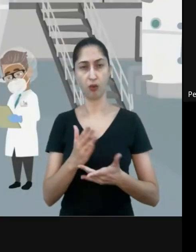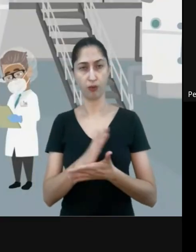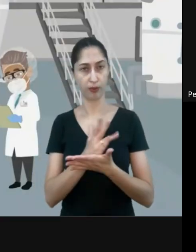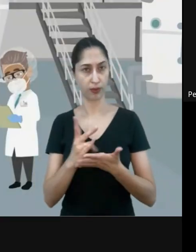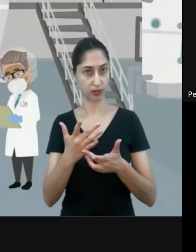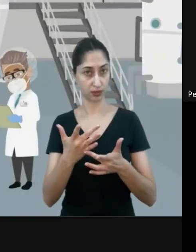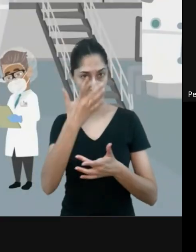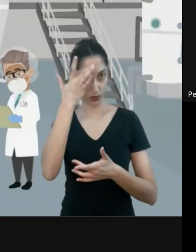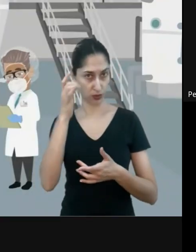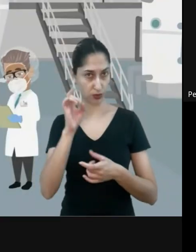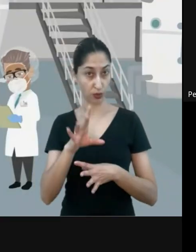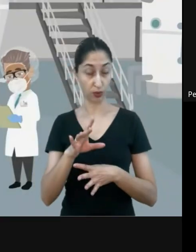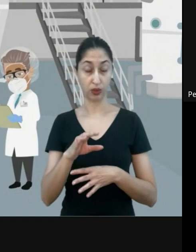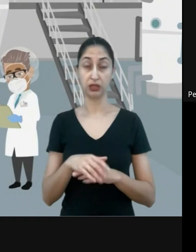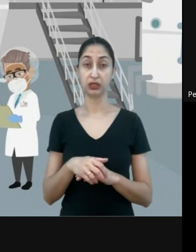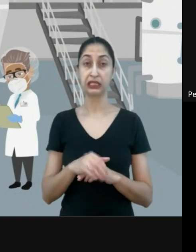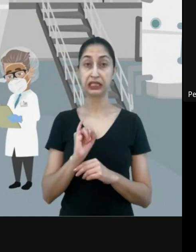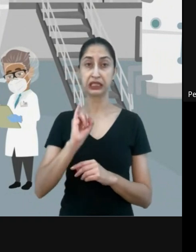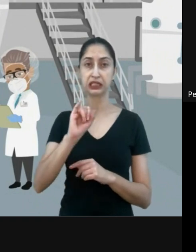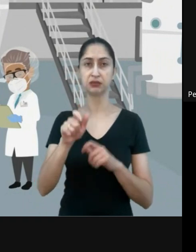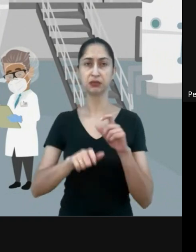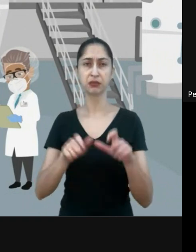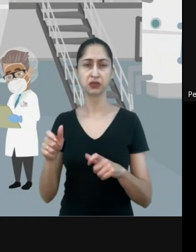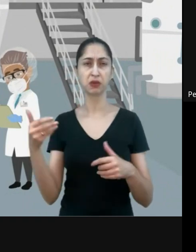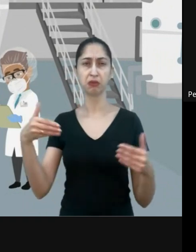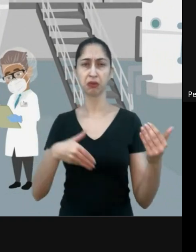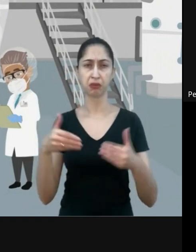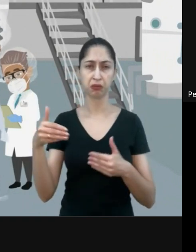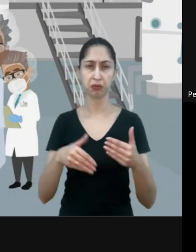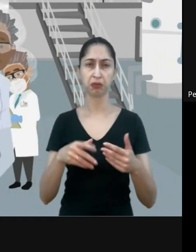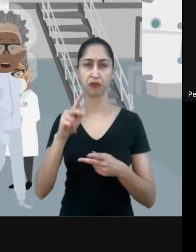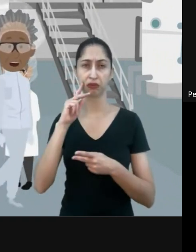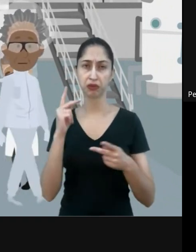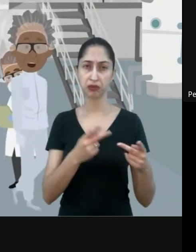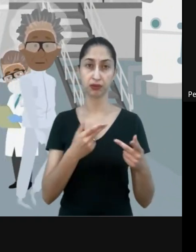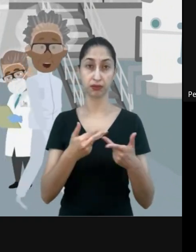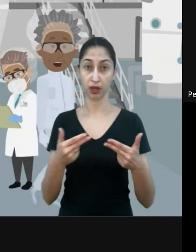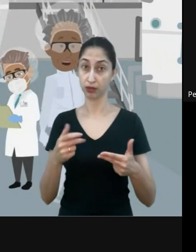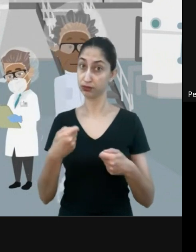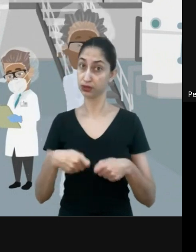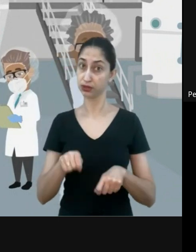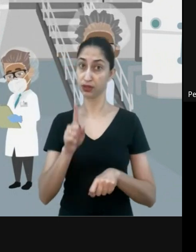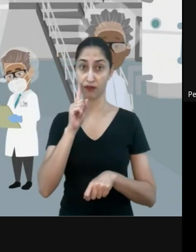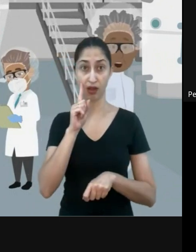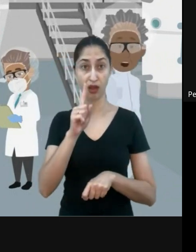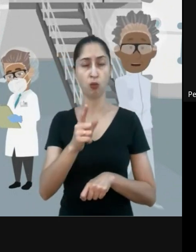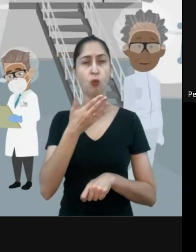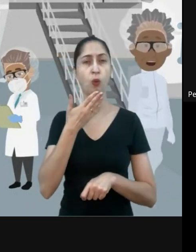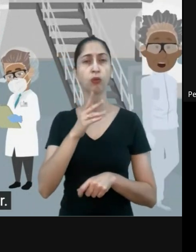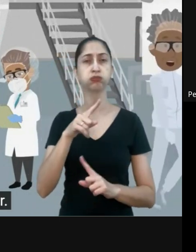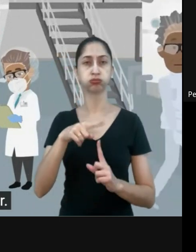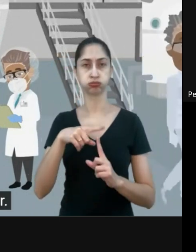Quando for necessário o acesso à produção de demais colaboradores ou visitantes, deverá ser observado o tipo de